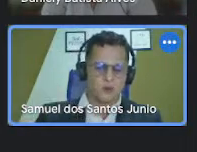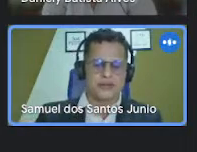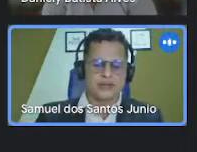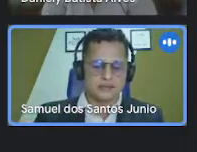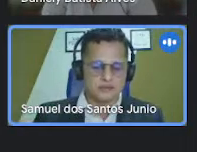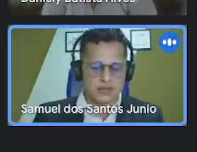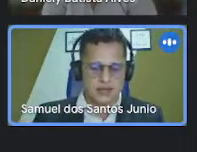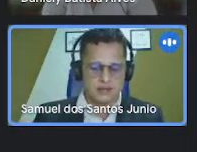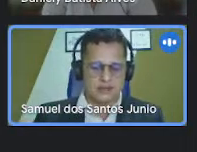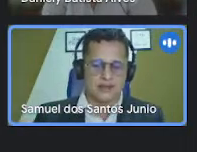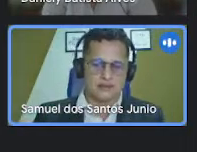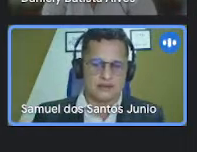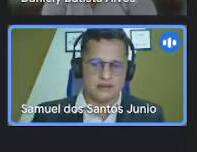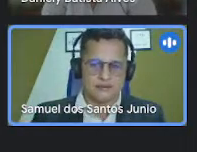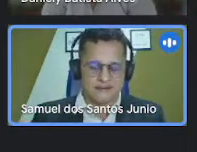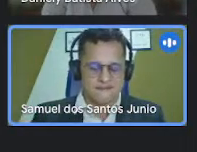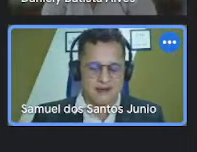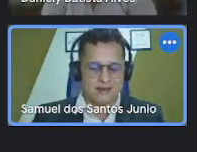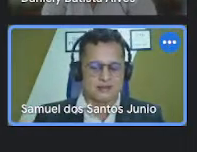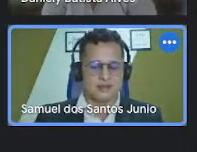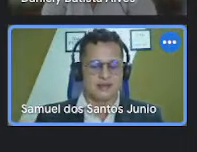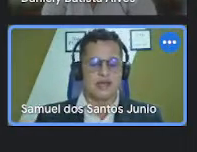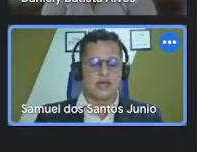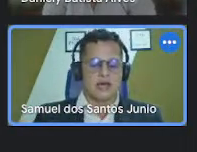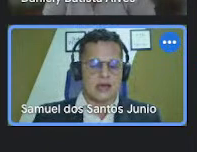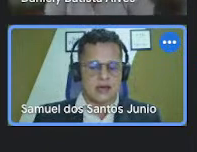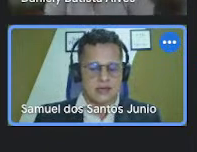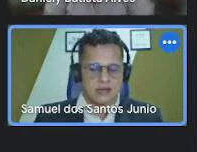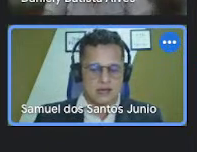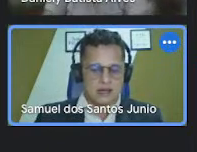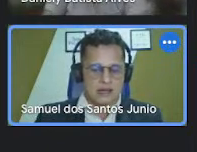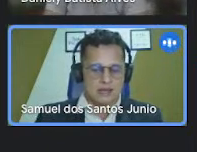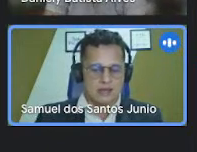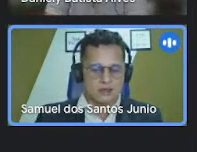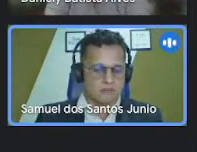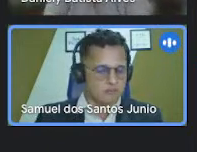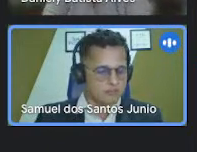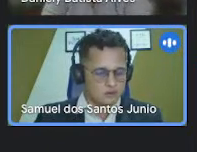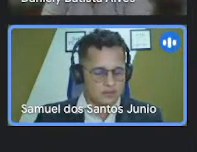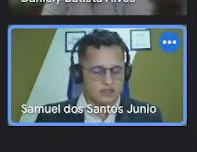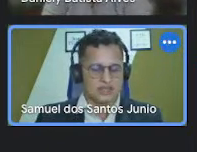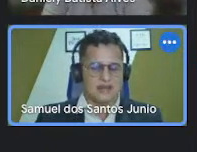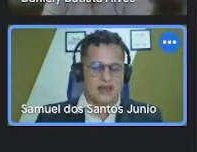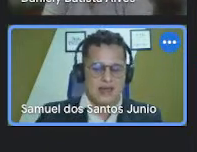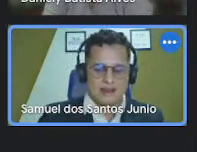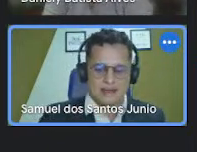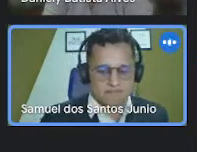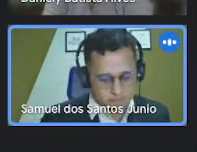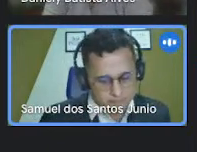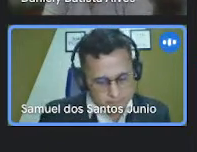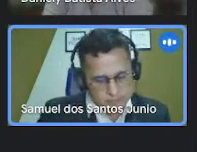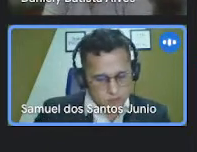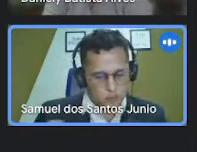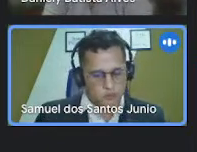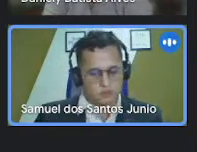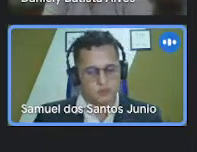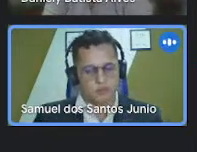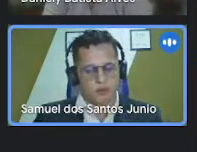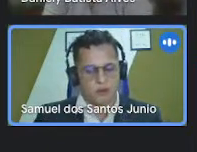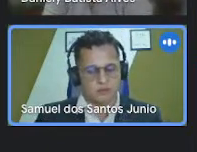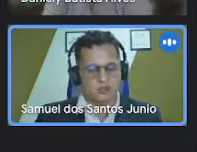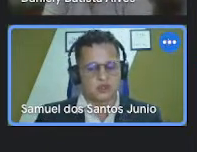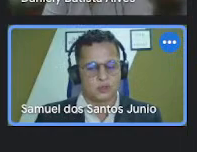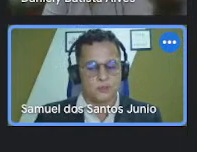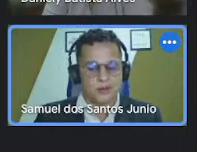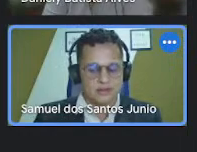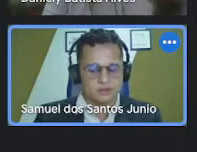Logo no início da fala, Dani, a estudante Tainá, lá do